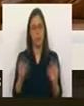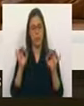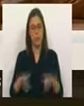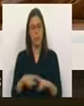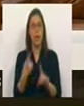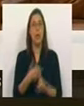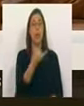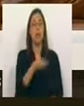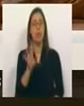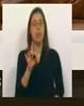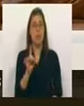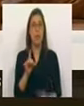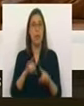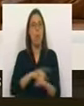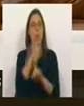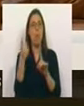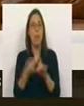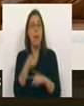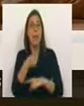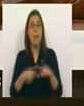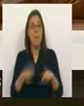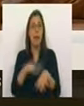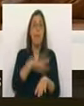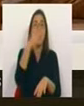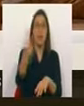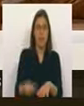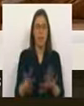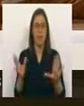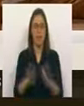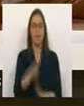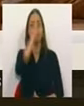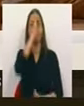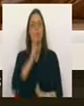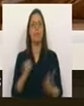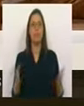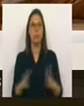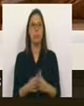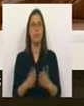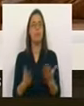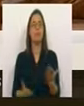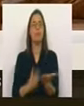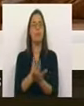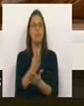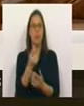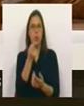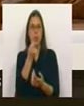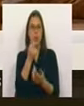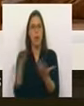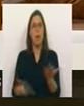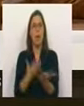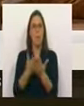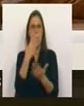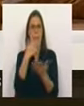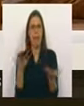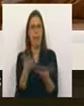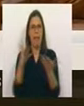final de 2016, um ano e meio mais tarde, o Governo avança timidamente com uma